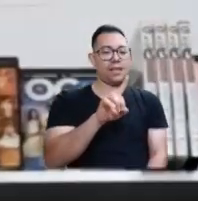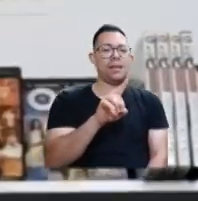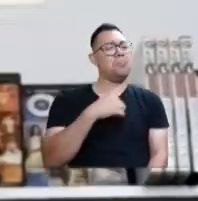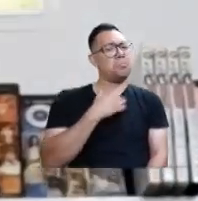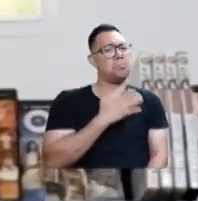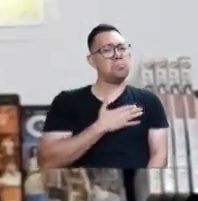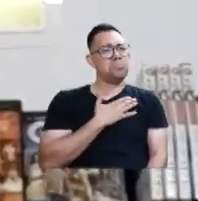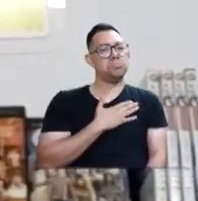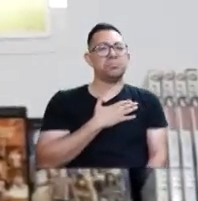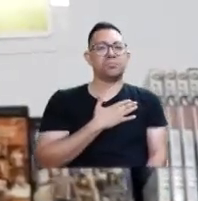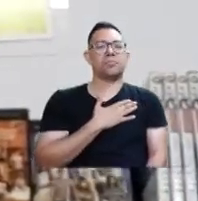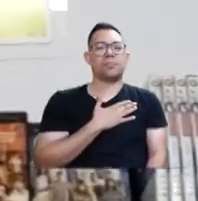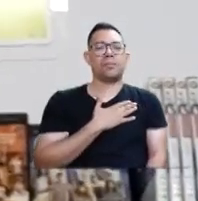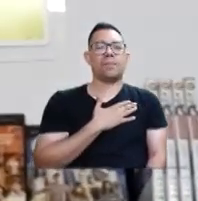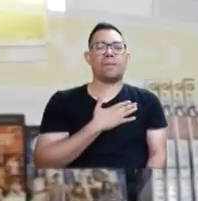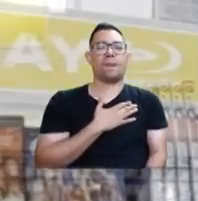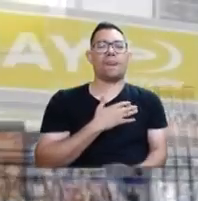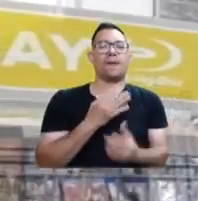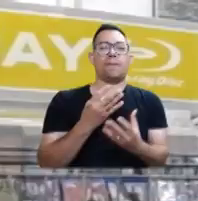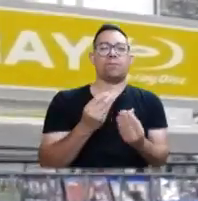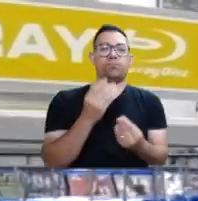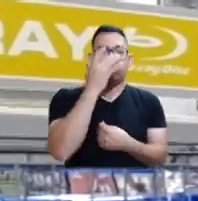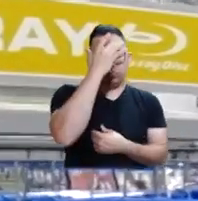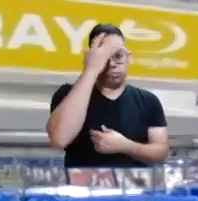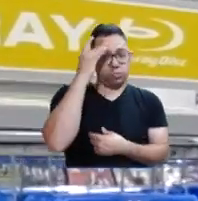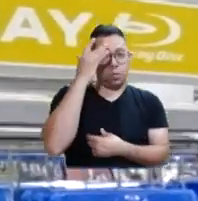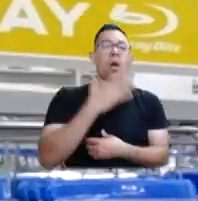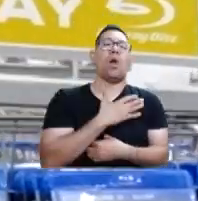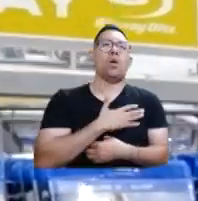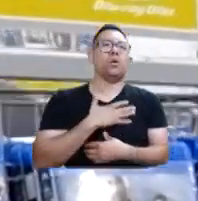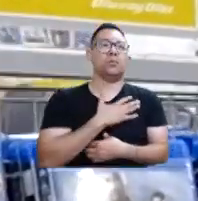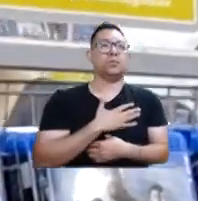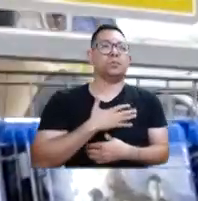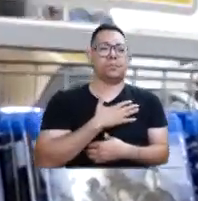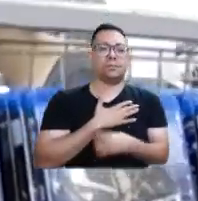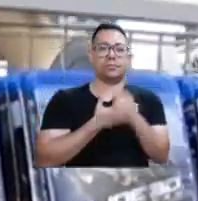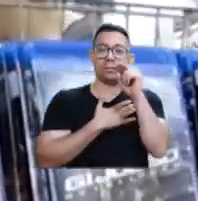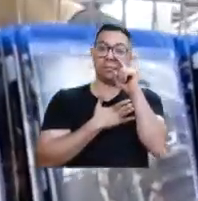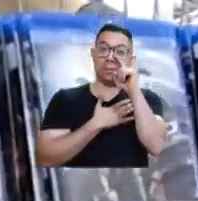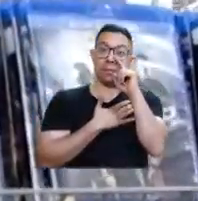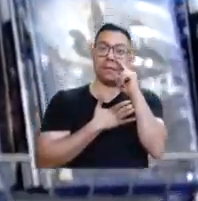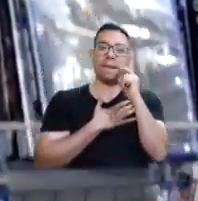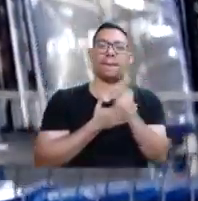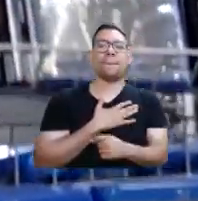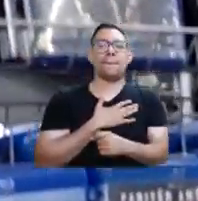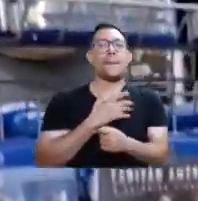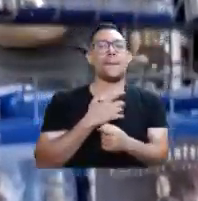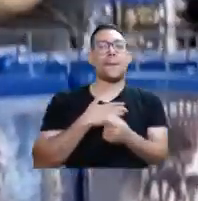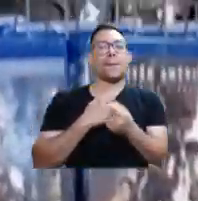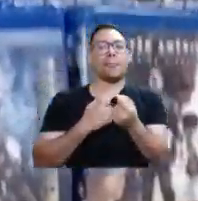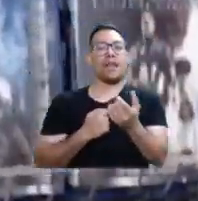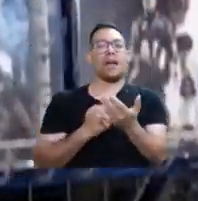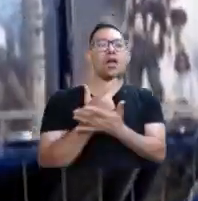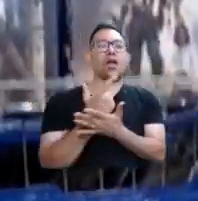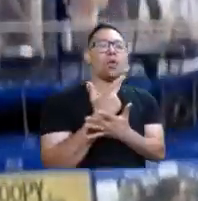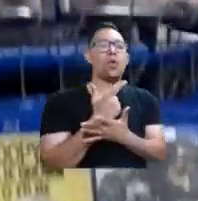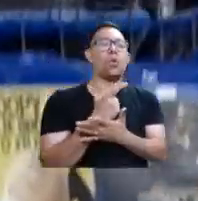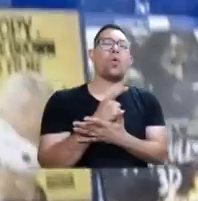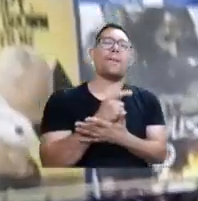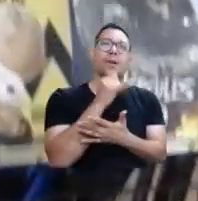eu acho que não houve assim uma acolhida muito grande para o Blu-ray, né? Eu procurei comprar em DVD